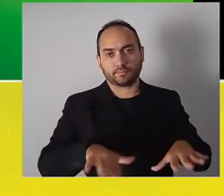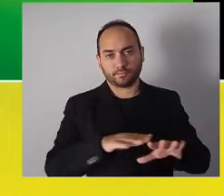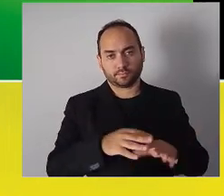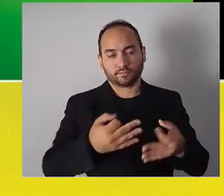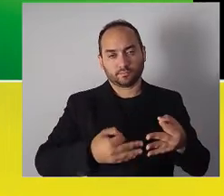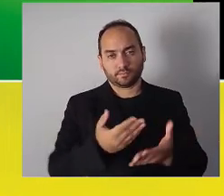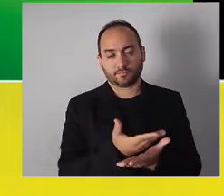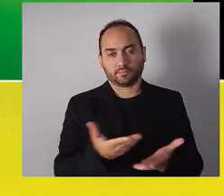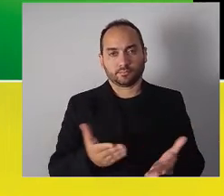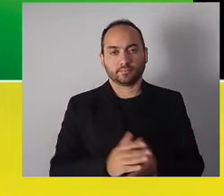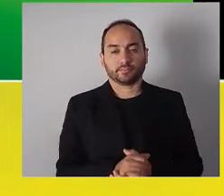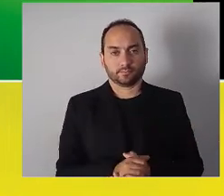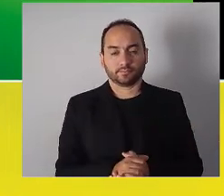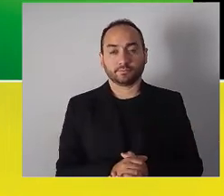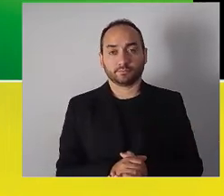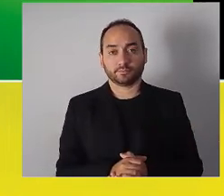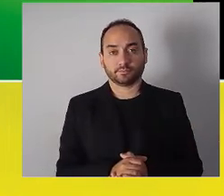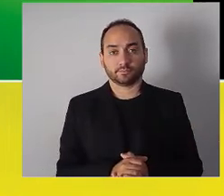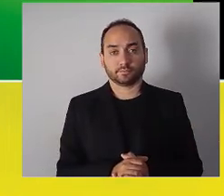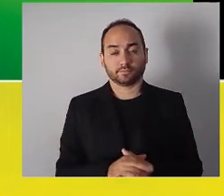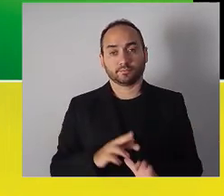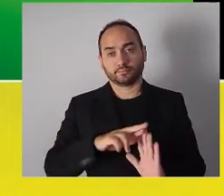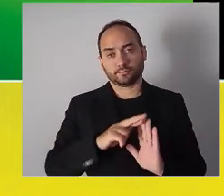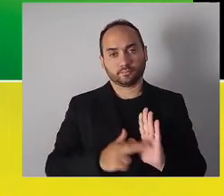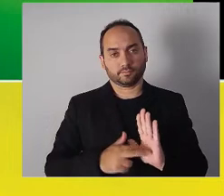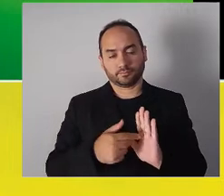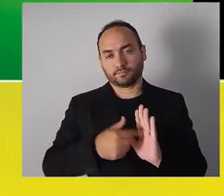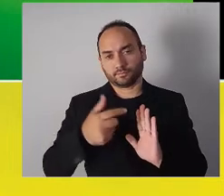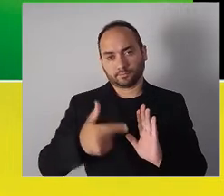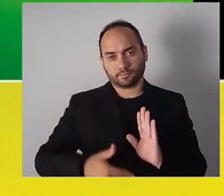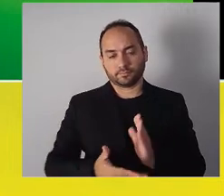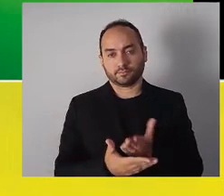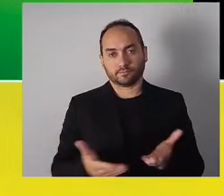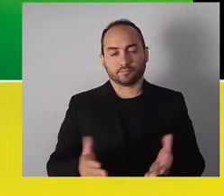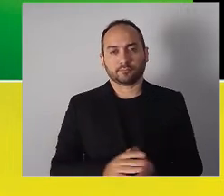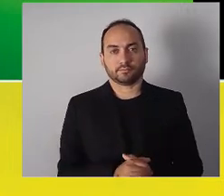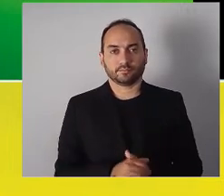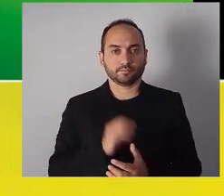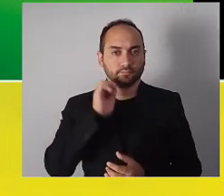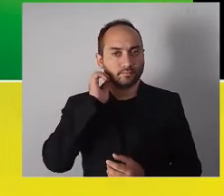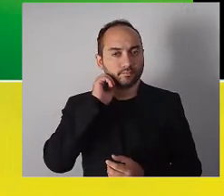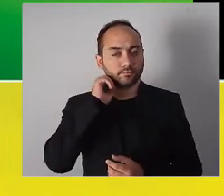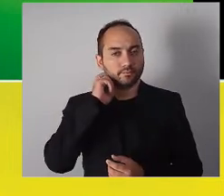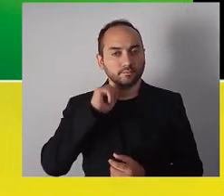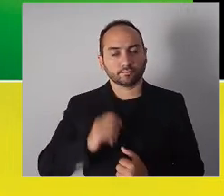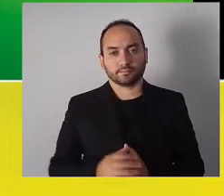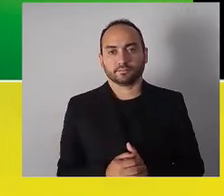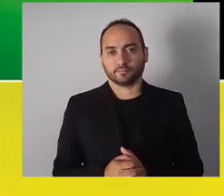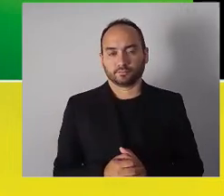embargadores eleitorais. É o relatório para a ciência da corte, senhor presidente.